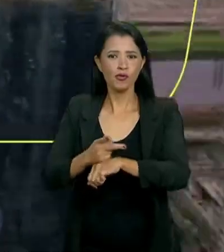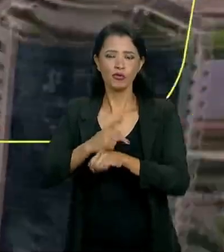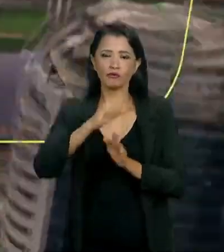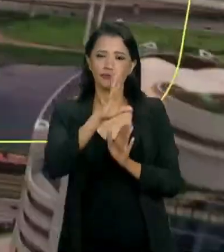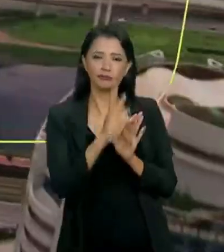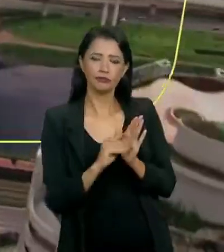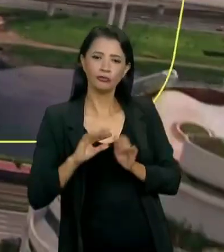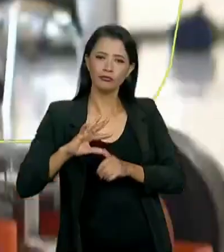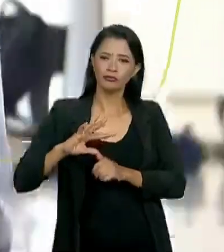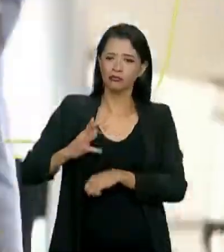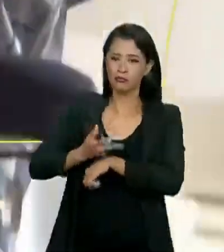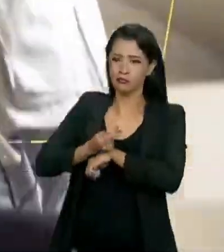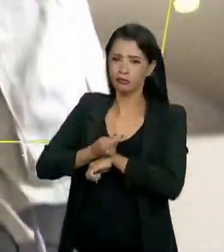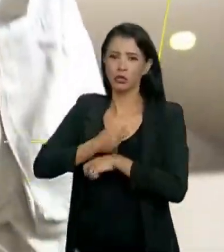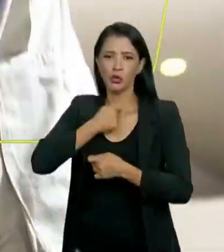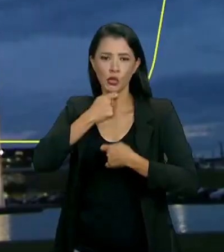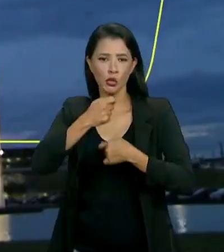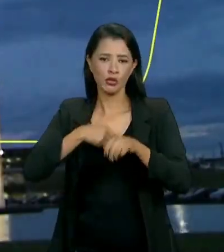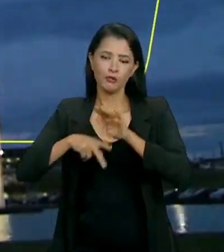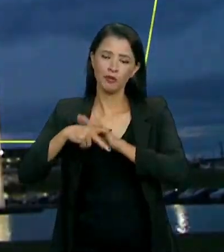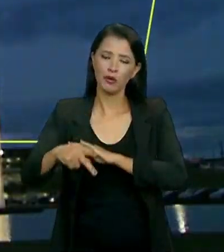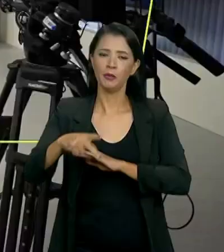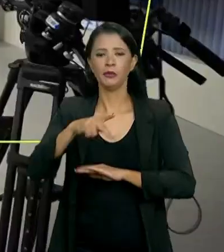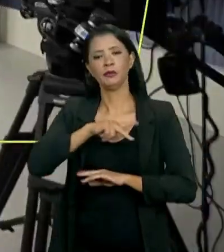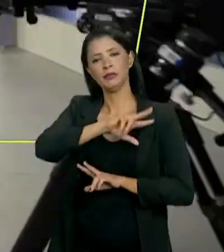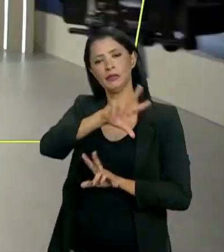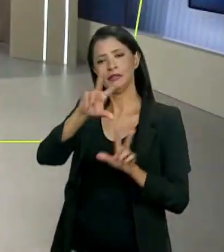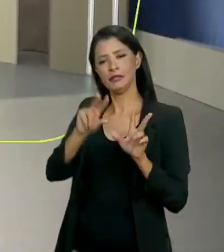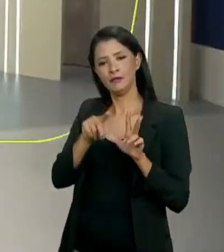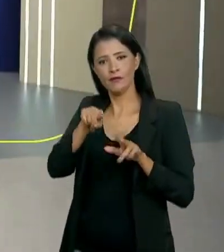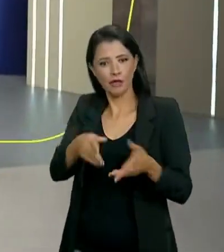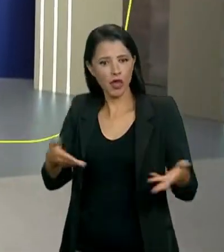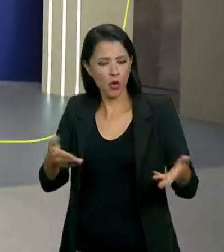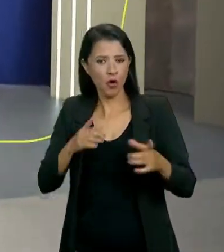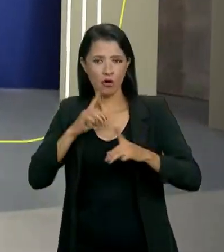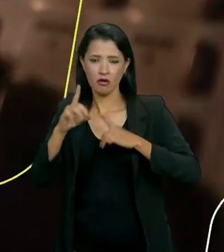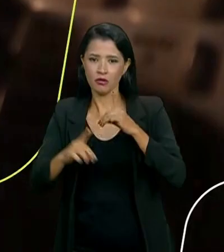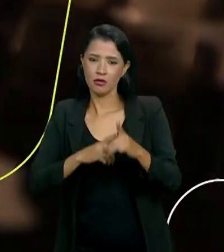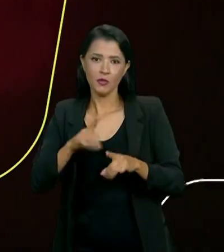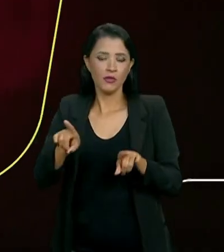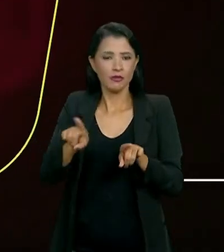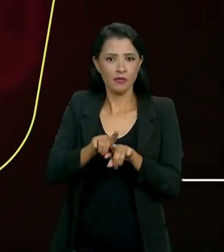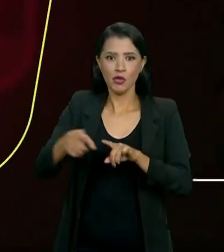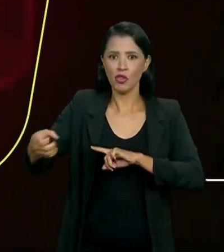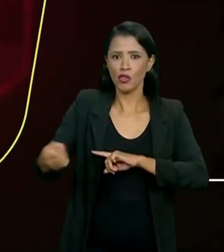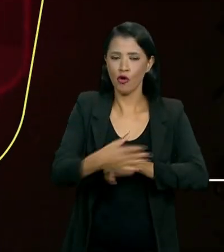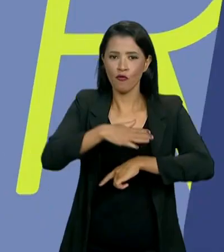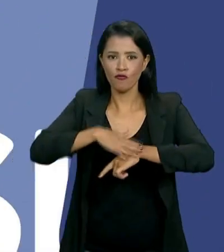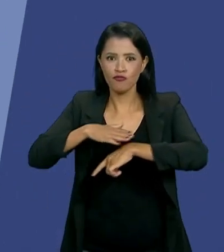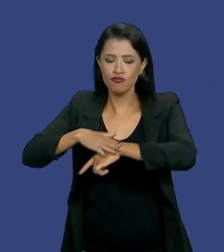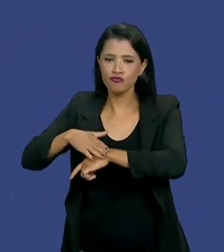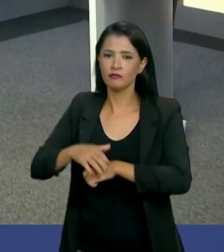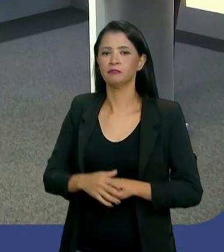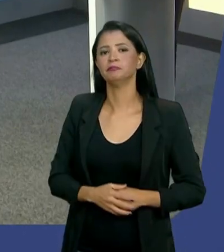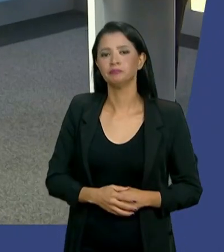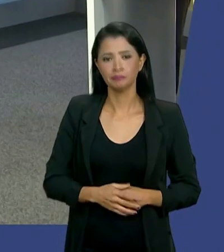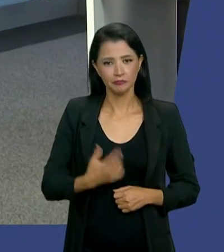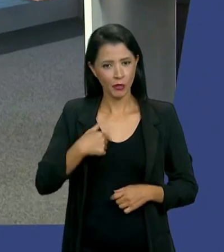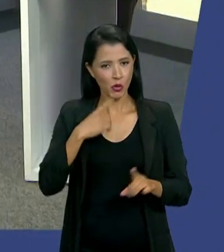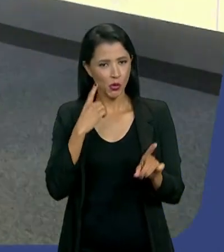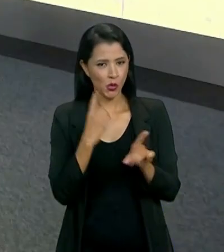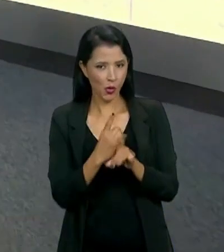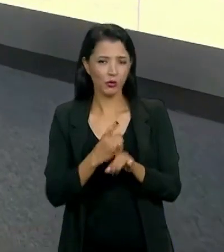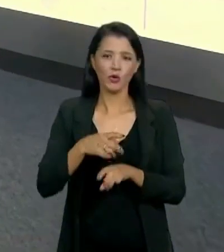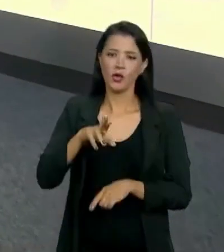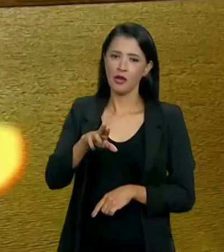de qualidade, o jornalismo da TV Brasil está mais dinâmico e com novos horários. O nosso encontro no